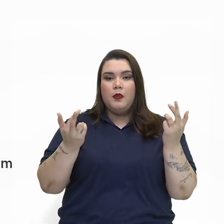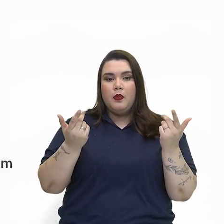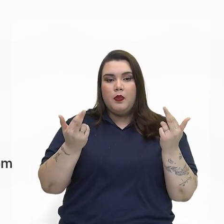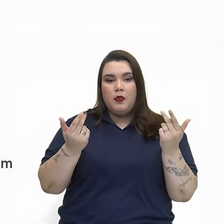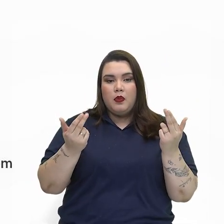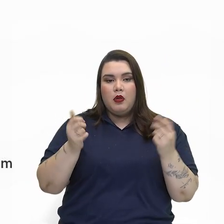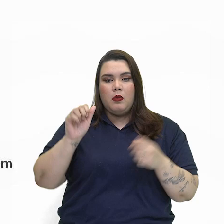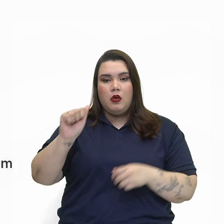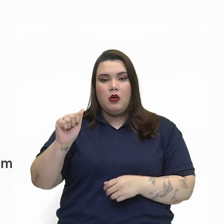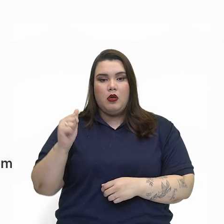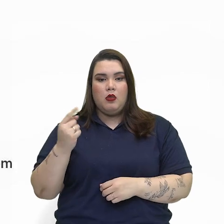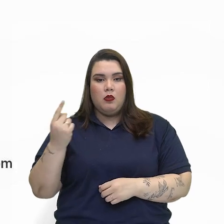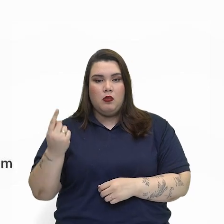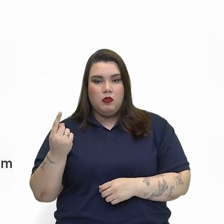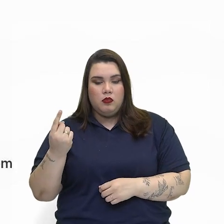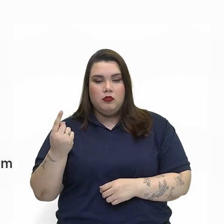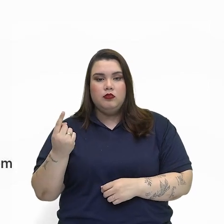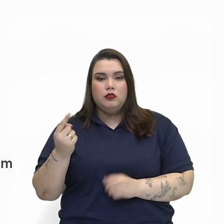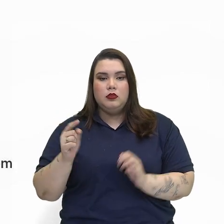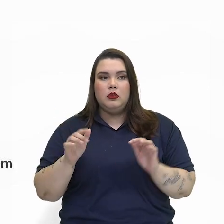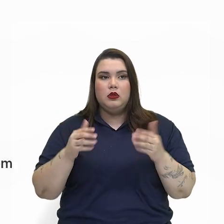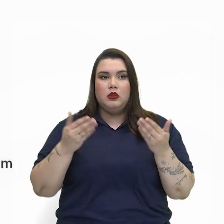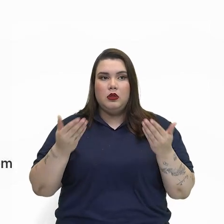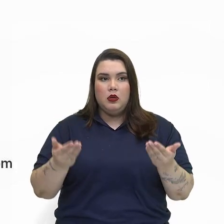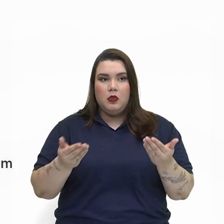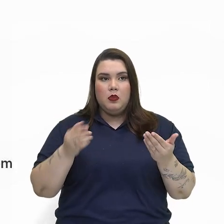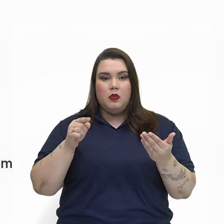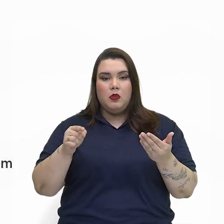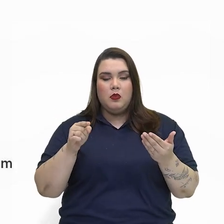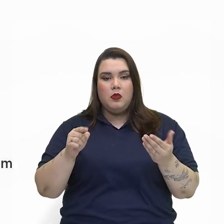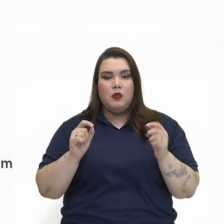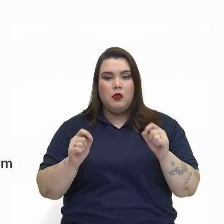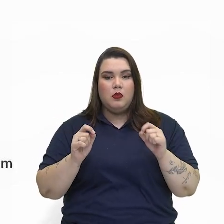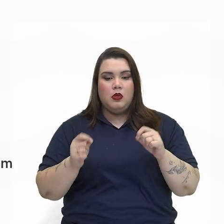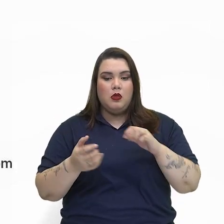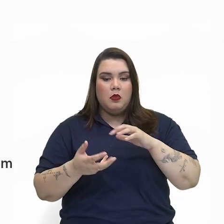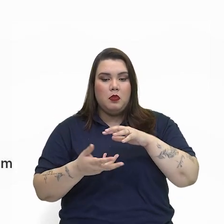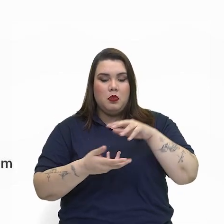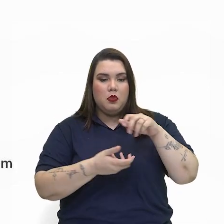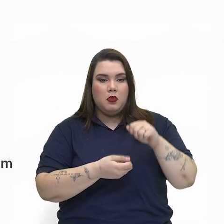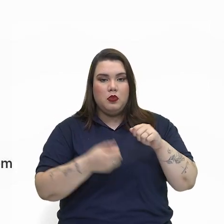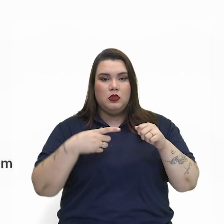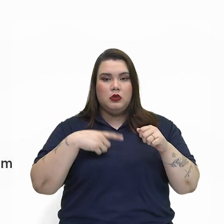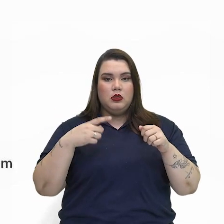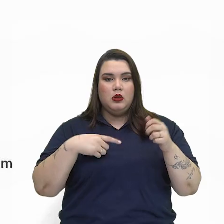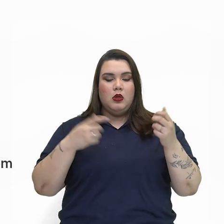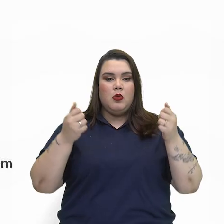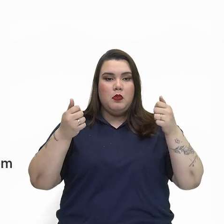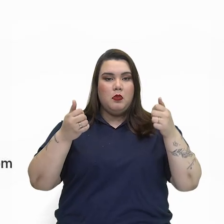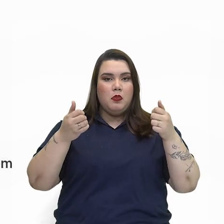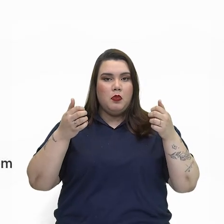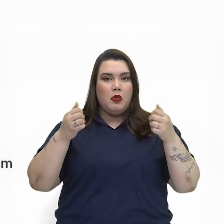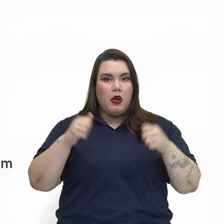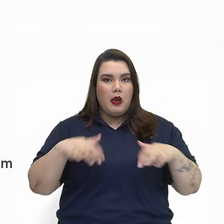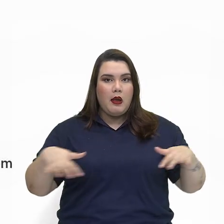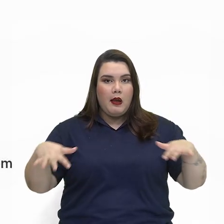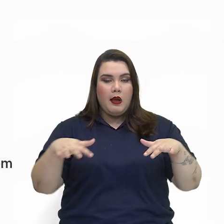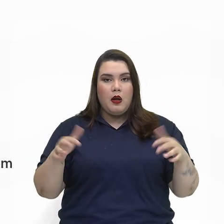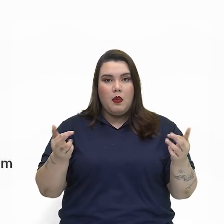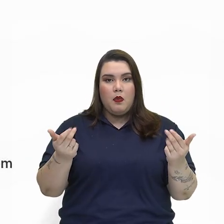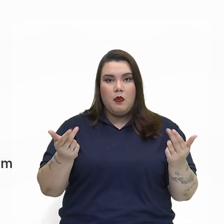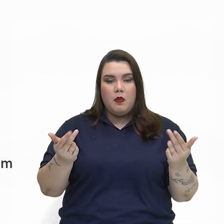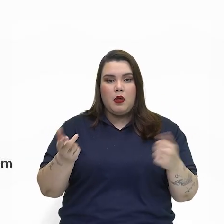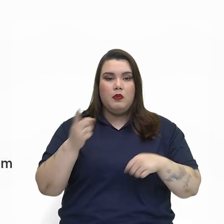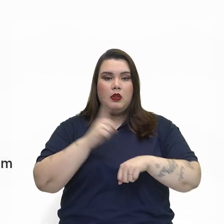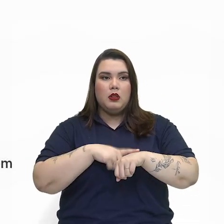1. Então, o planeta descreve áreas iguais em intervalos de tempo iguais, mesmo